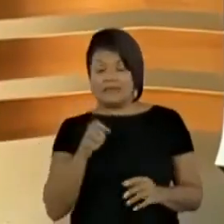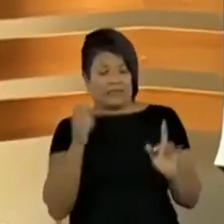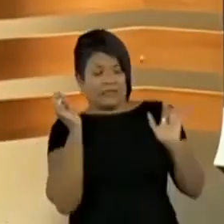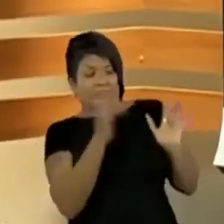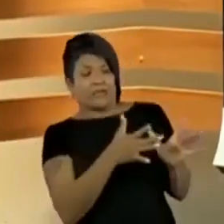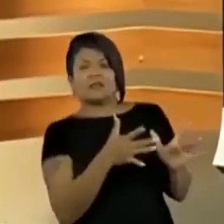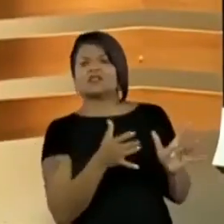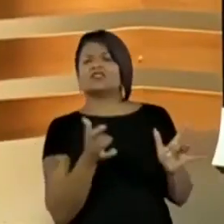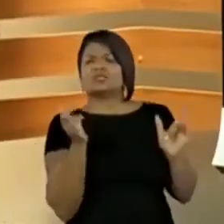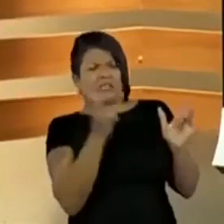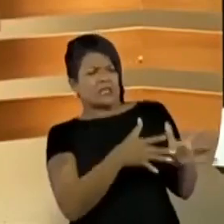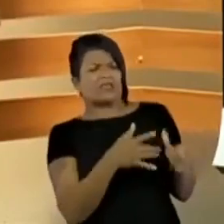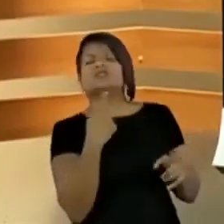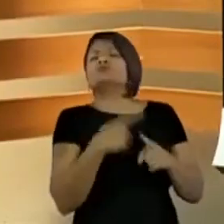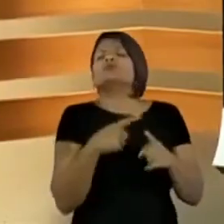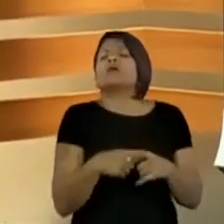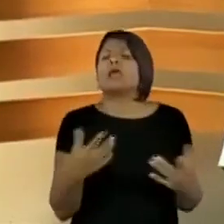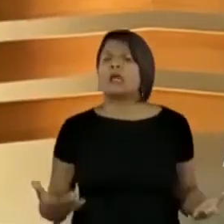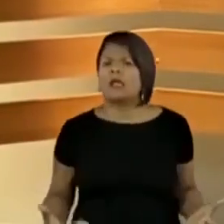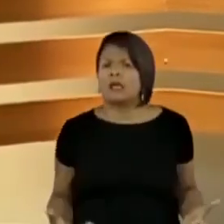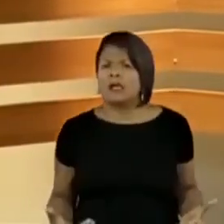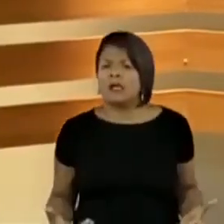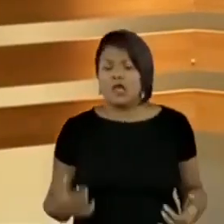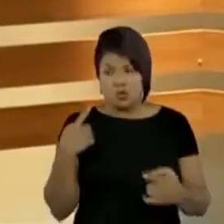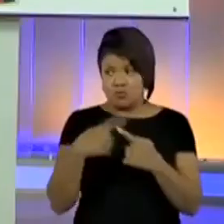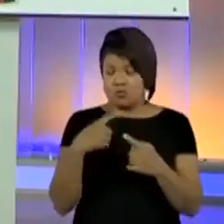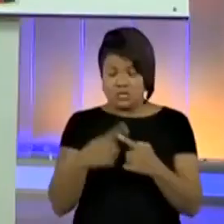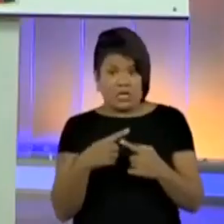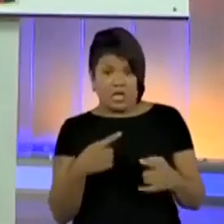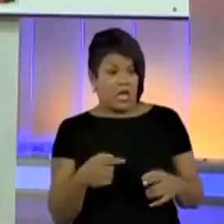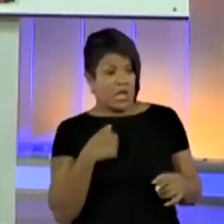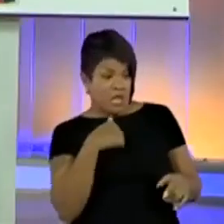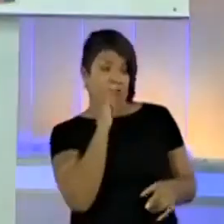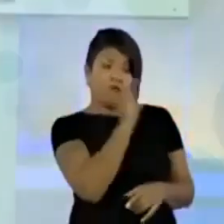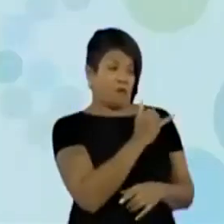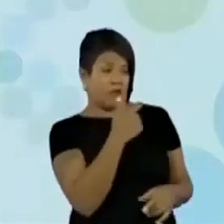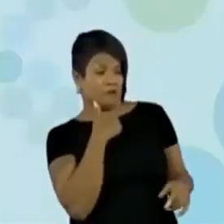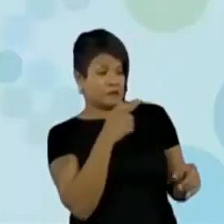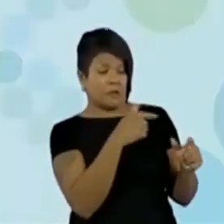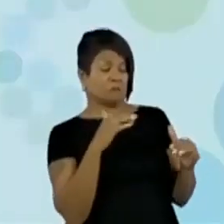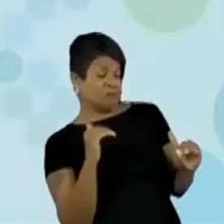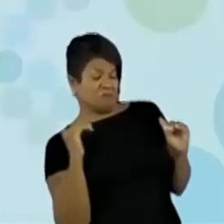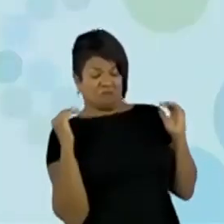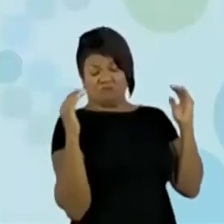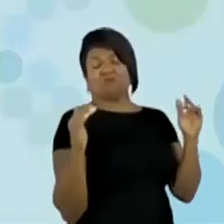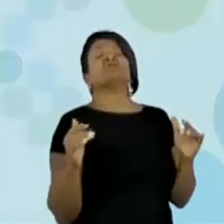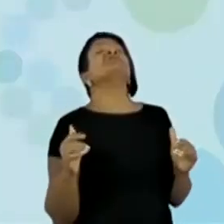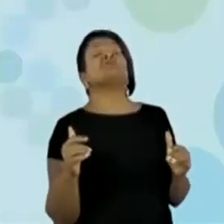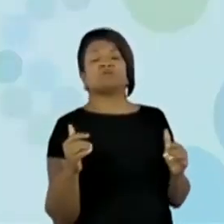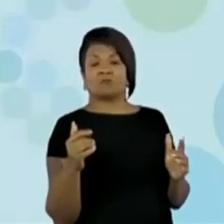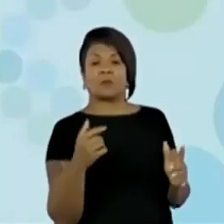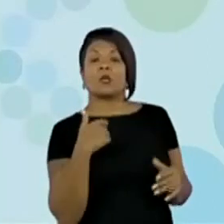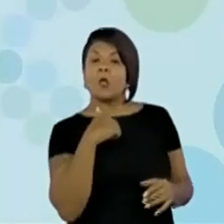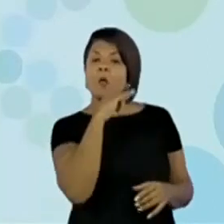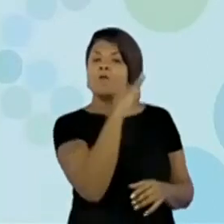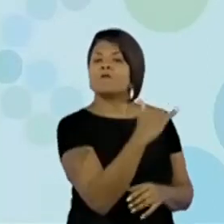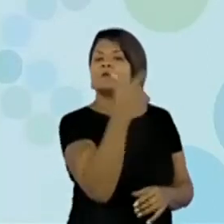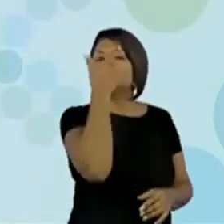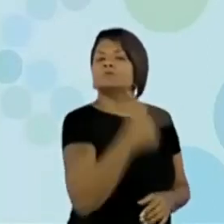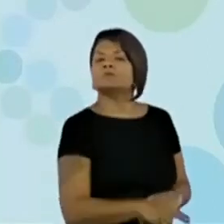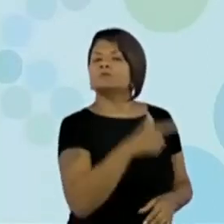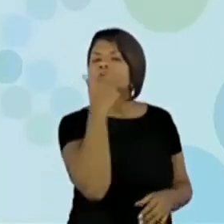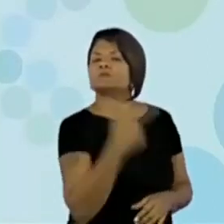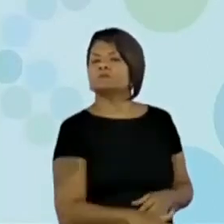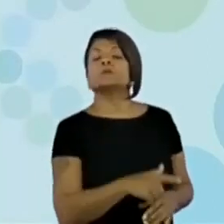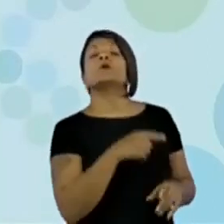a deixe por quê? Porque lhe digo que está com ar insuportável, repito que sim e falarei